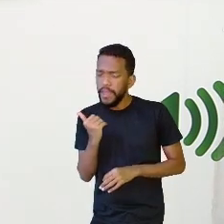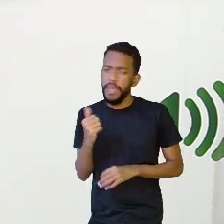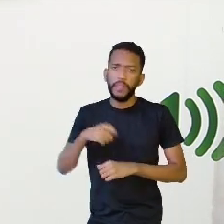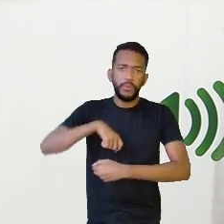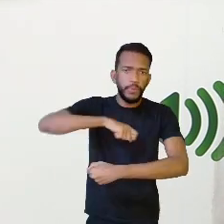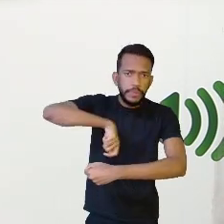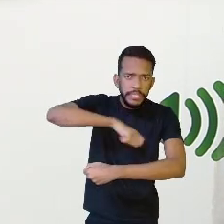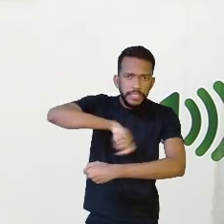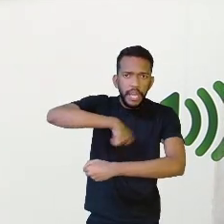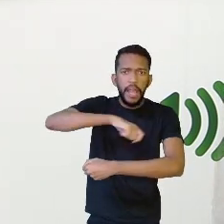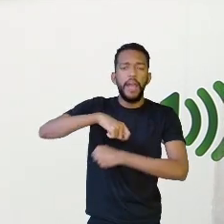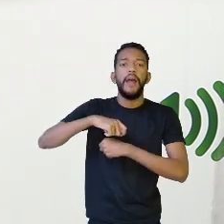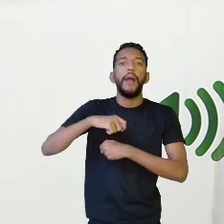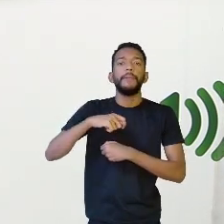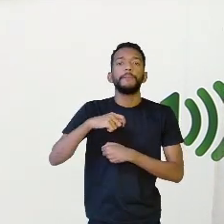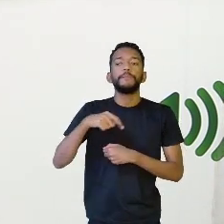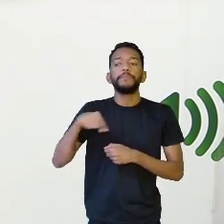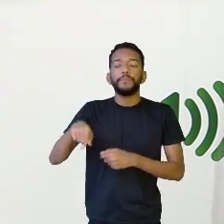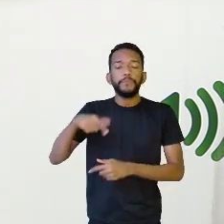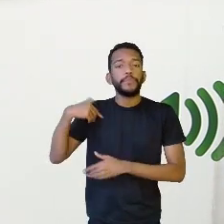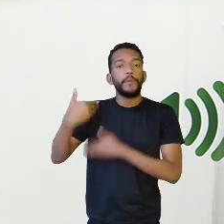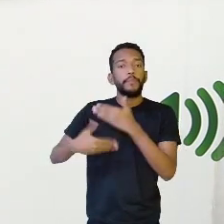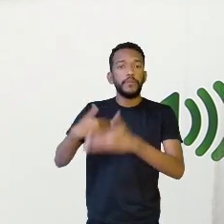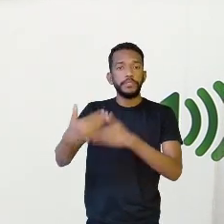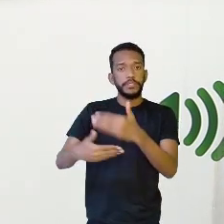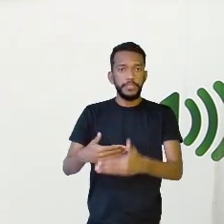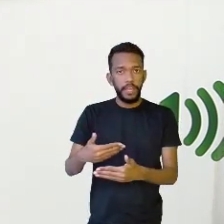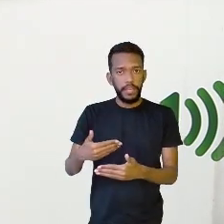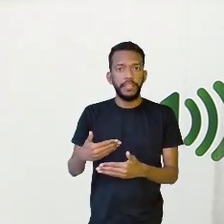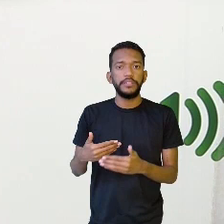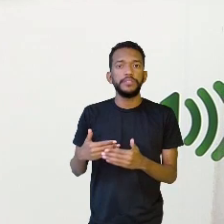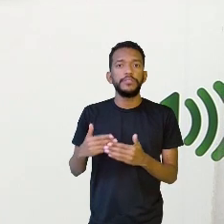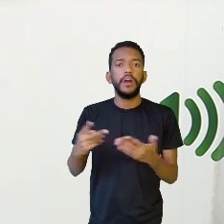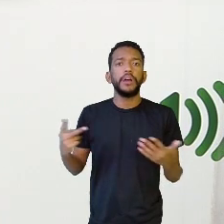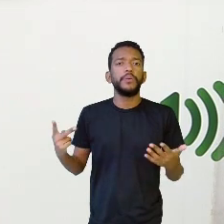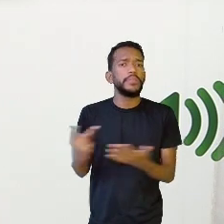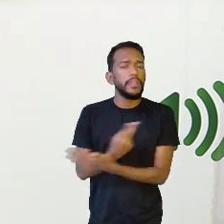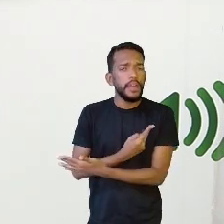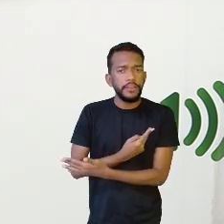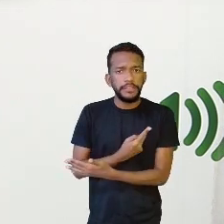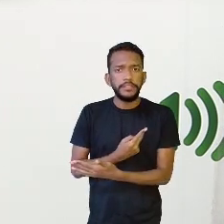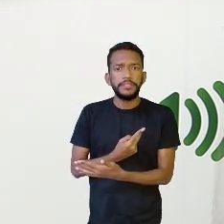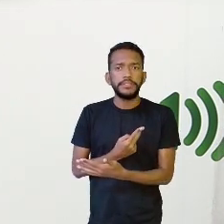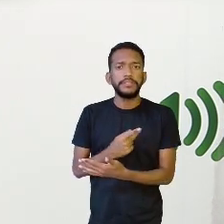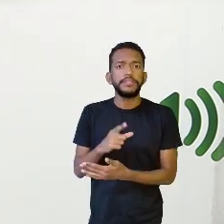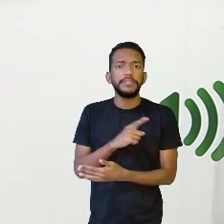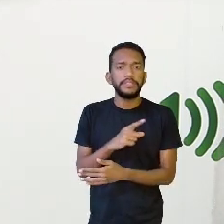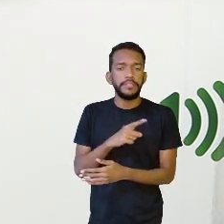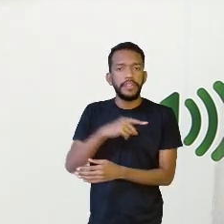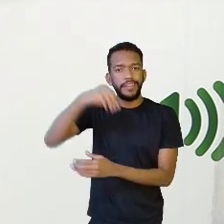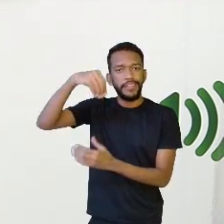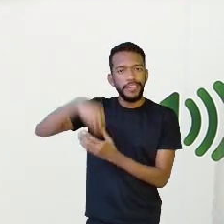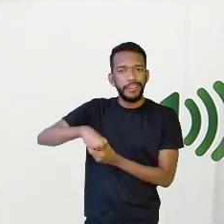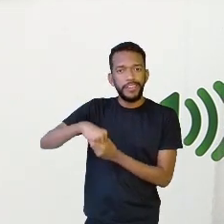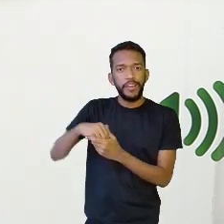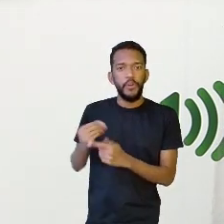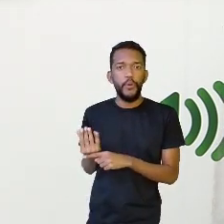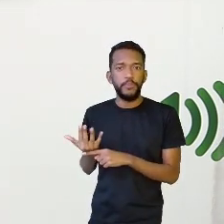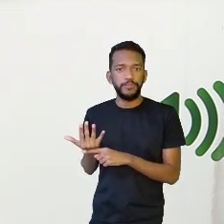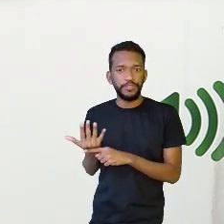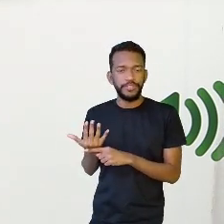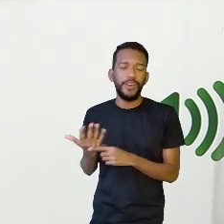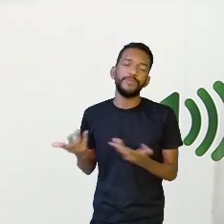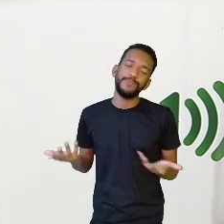cozinhar. E esse processo acontece com a combustão. Pois